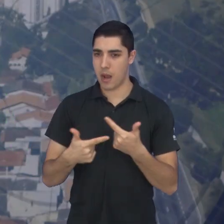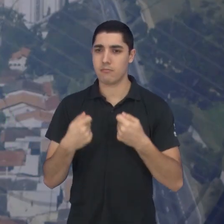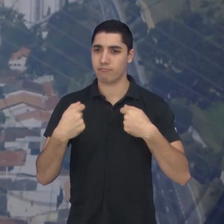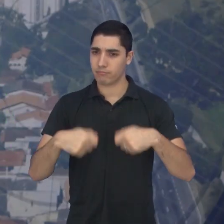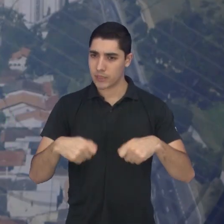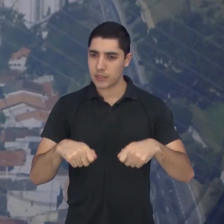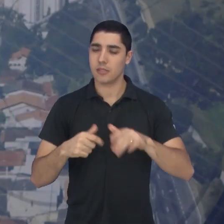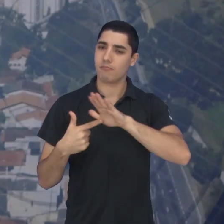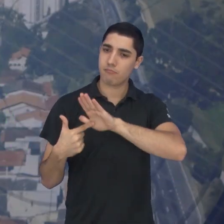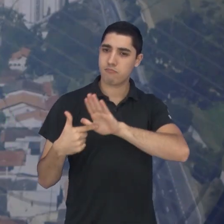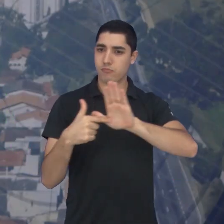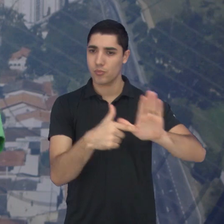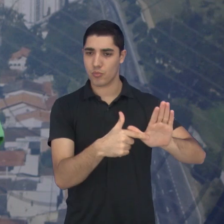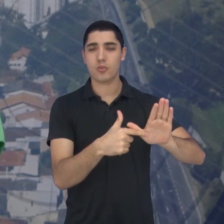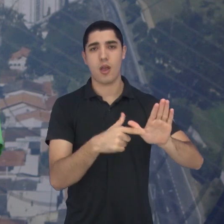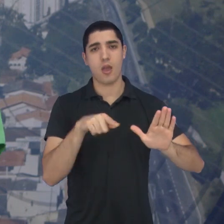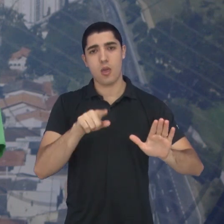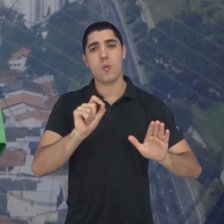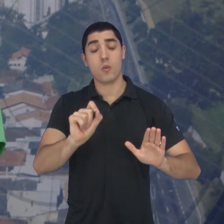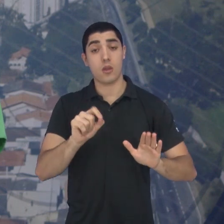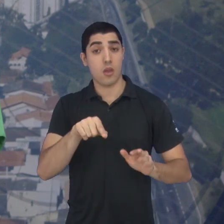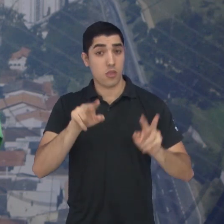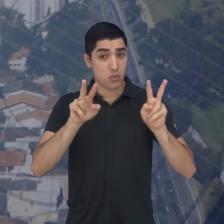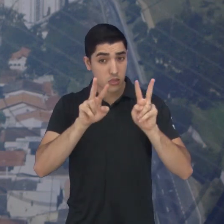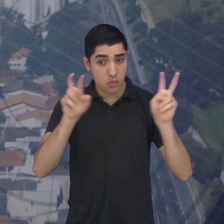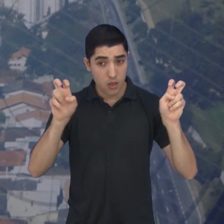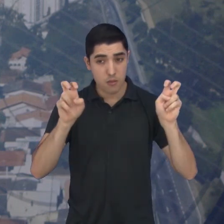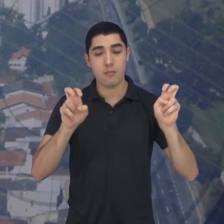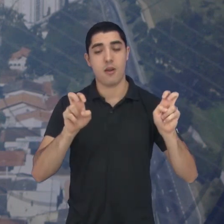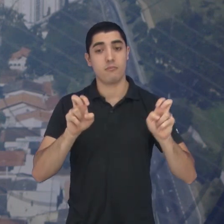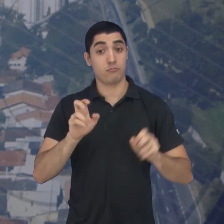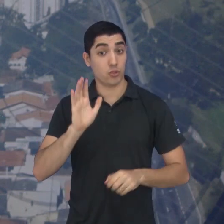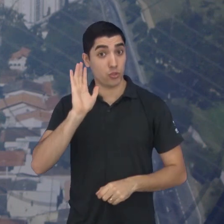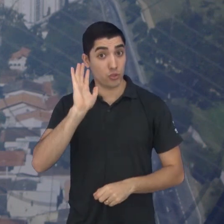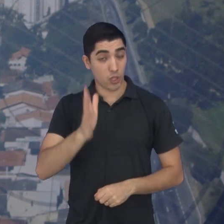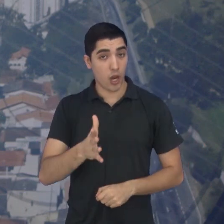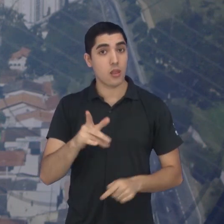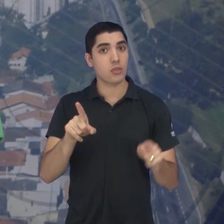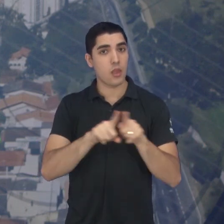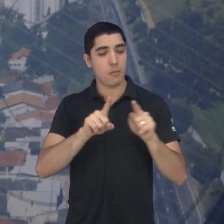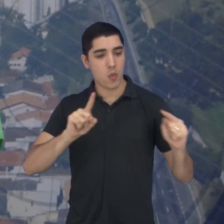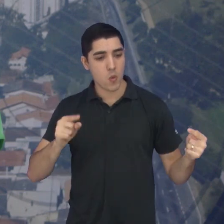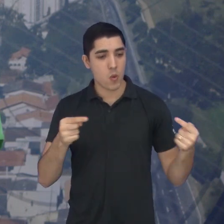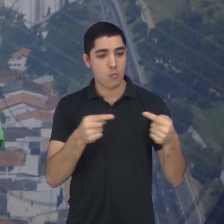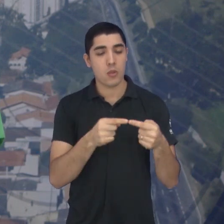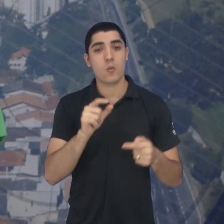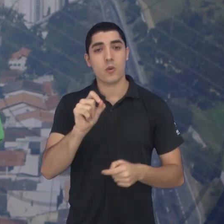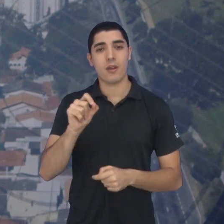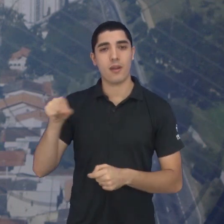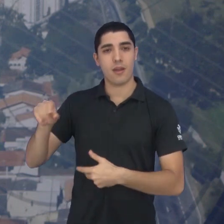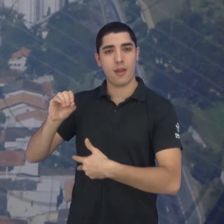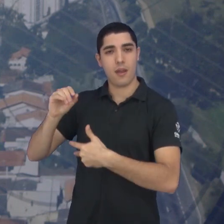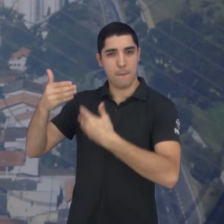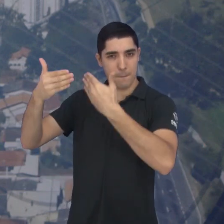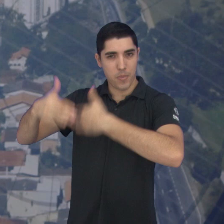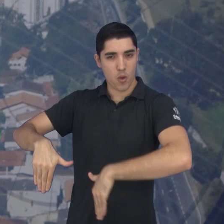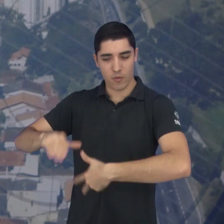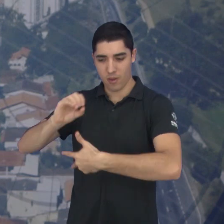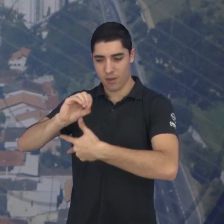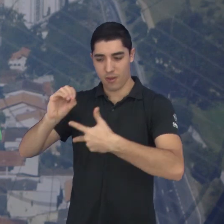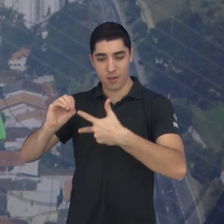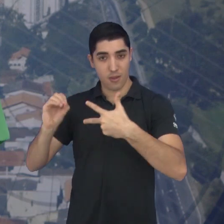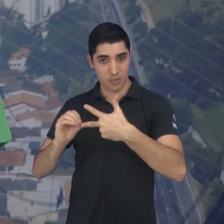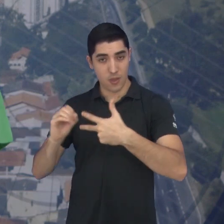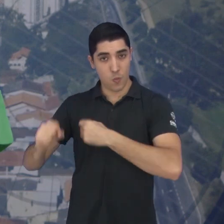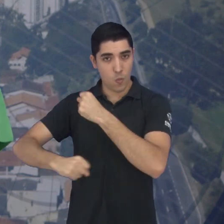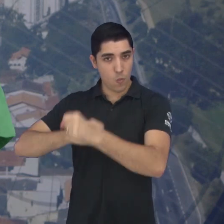falar desse assunto que inclusive foi tema, foi palco para o tema do Enem de 2023, do